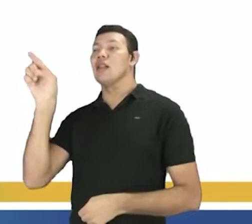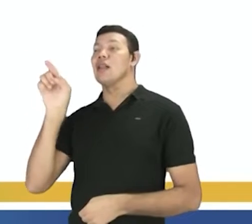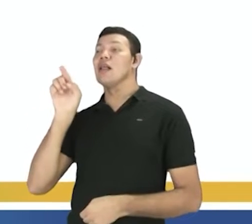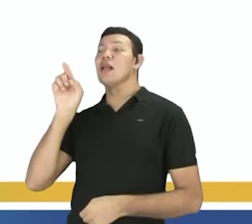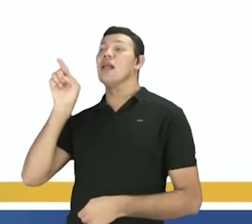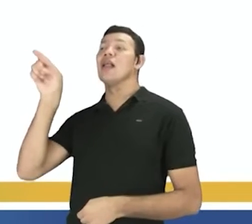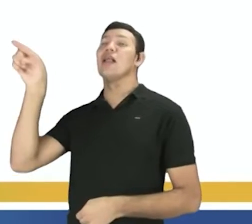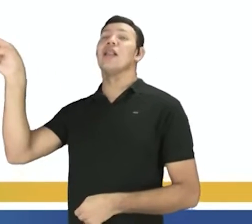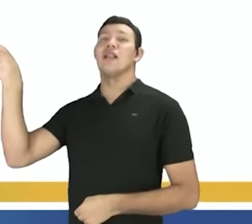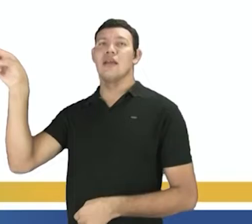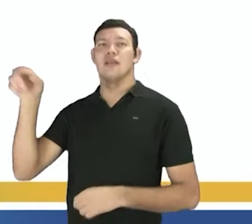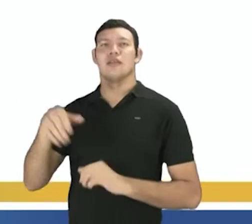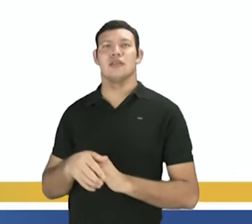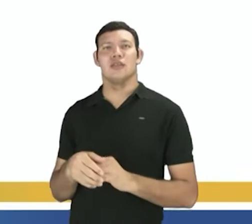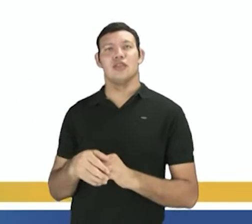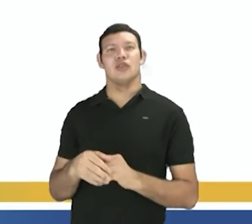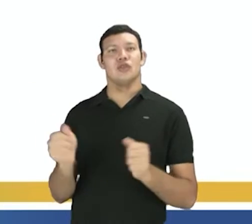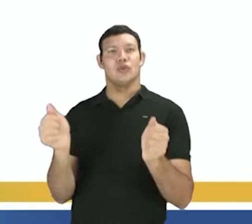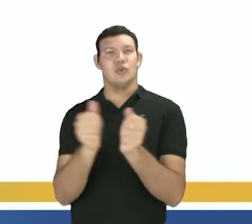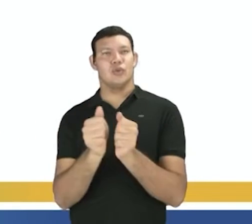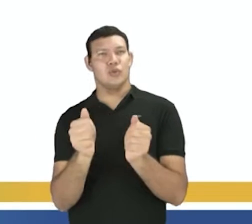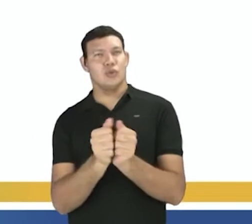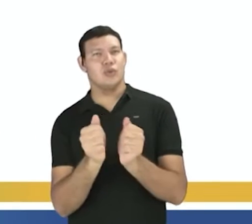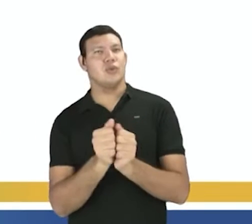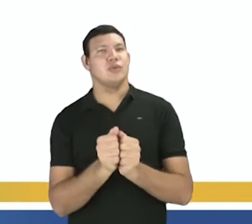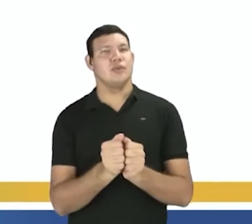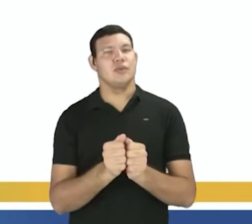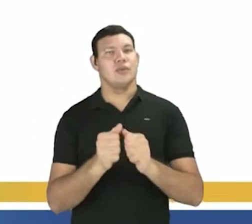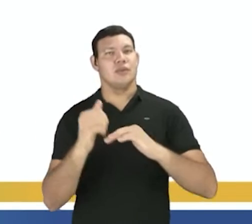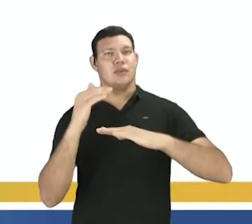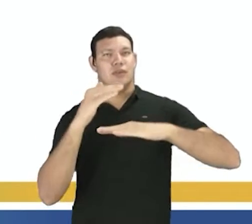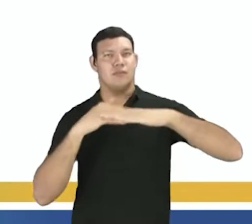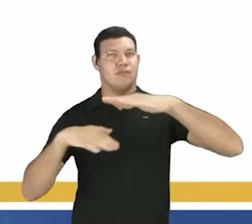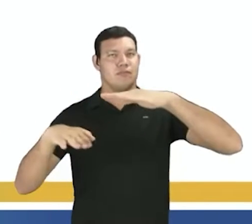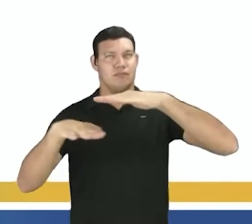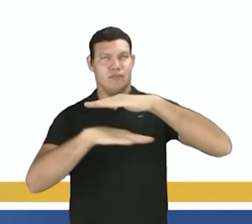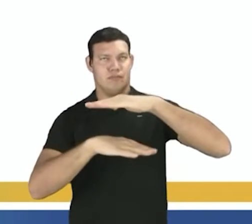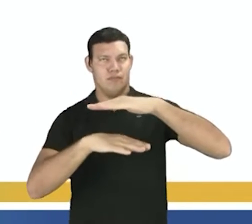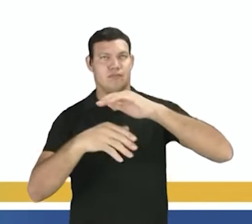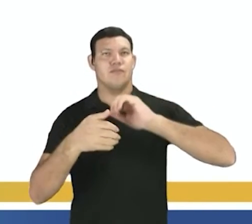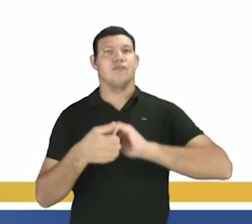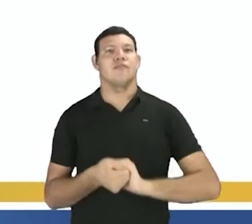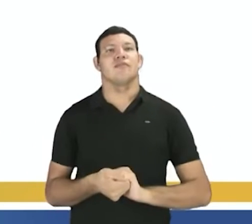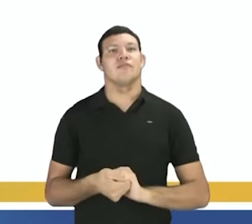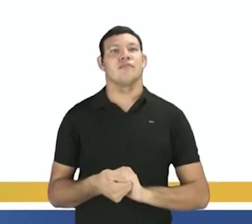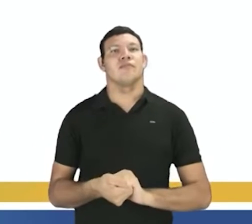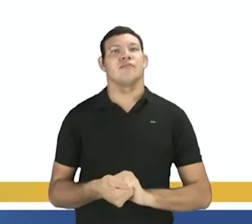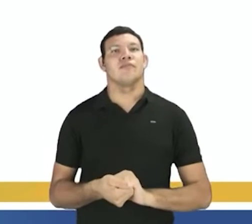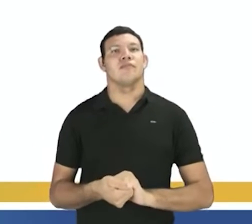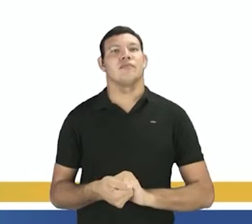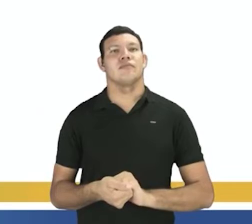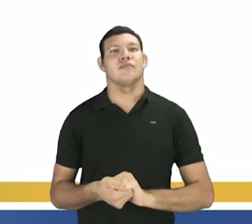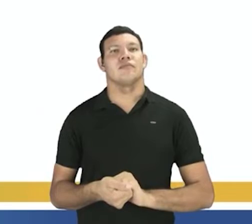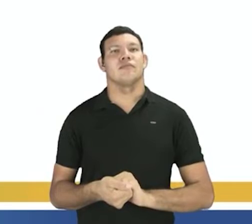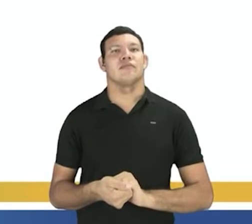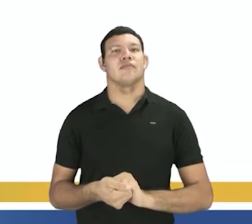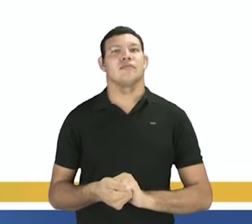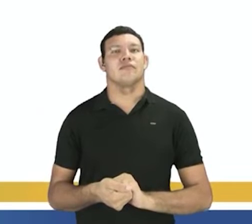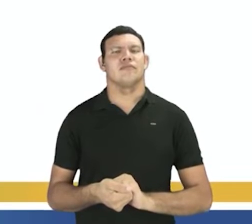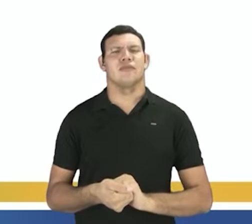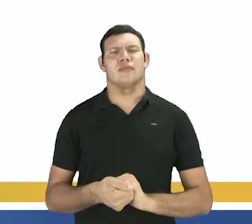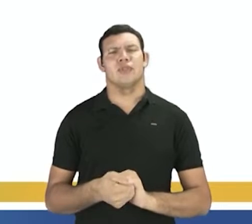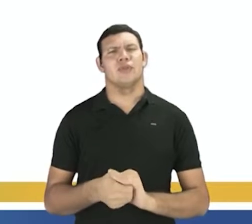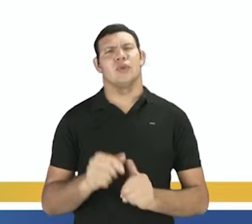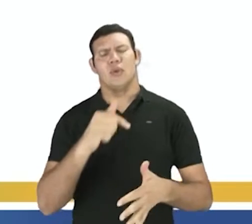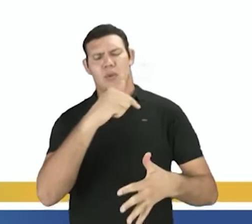lá, junto, acima, abaixo, embaixo ou abaixo também, atrás, adiante e